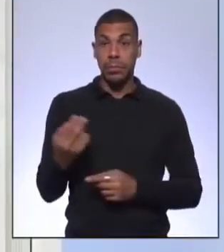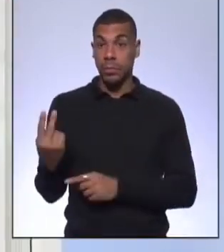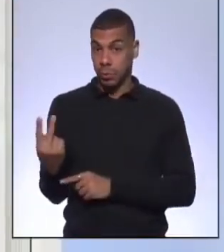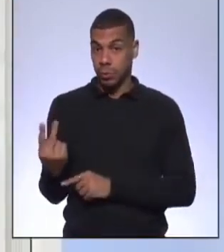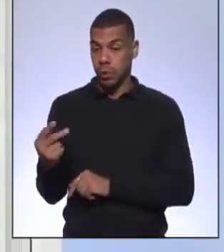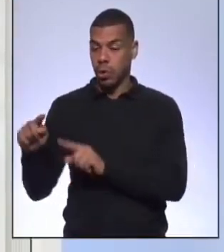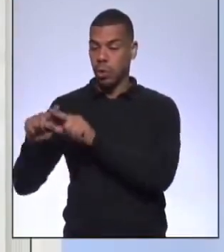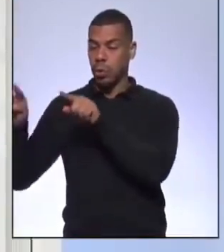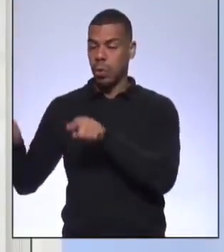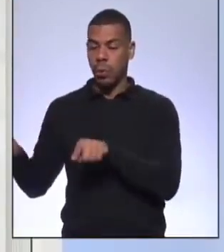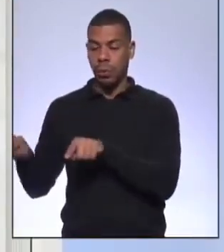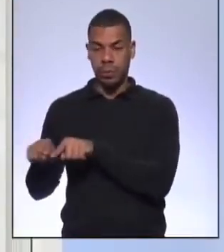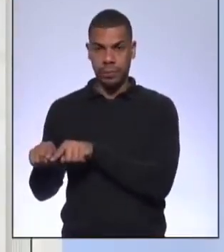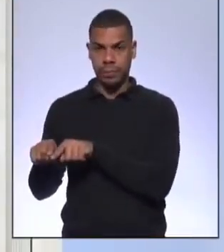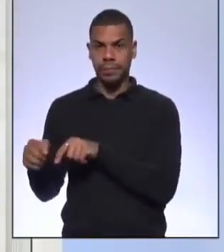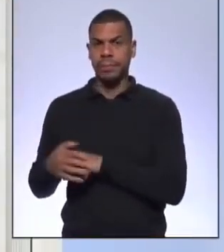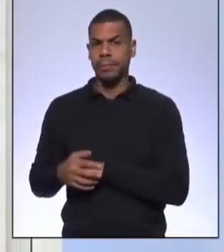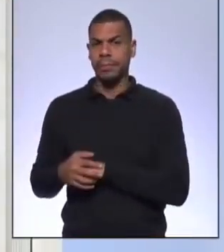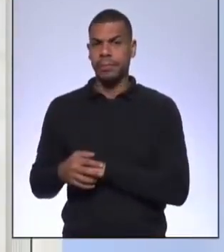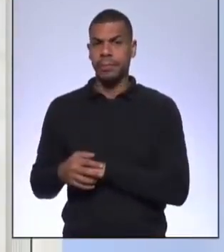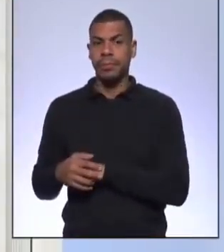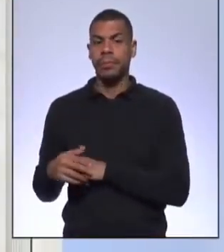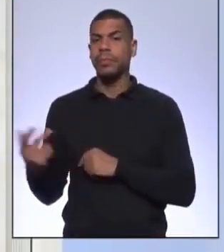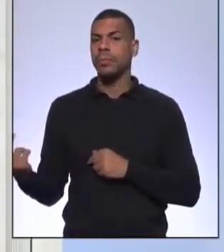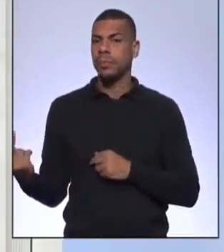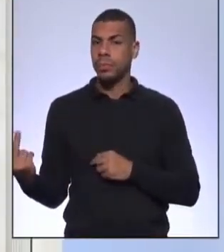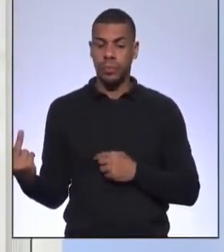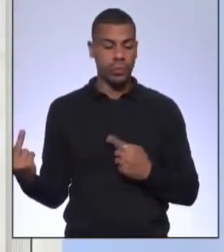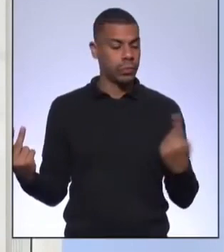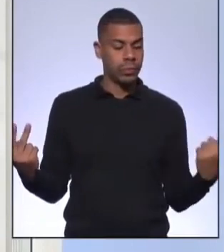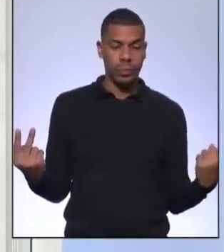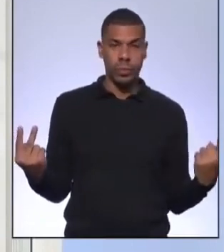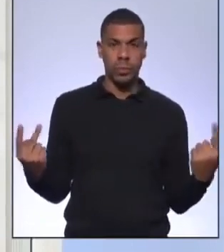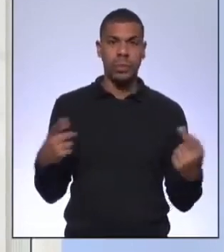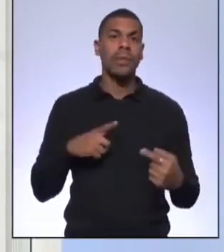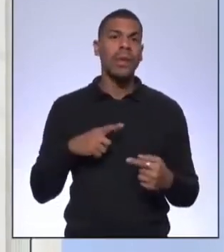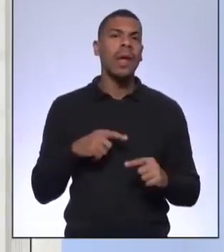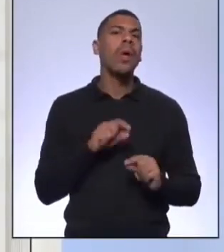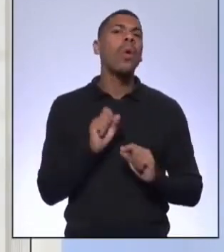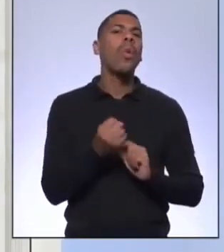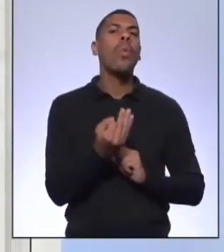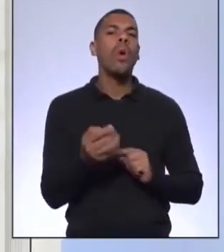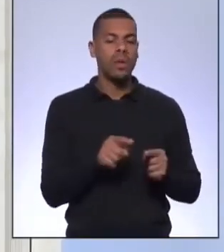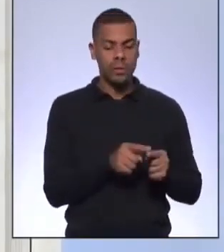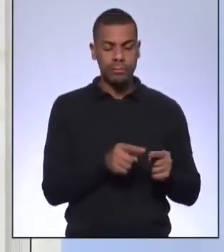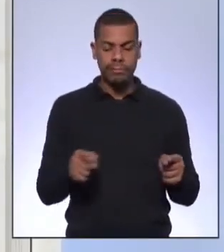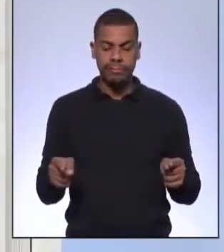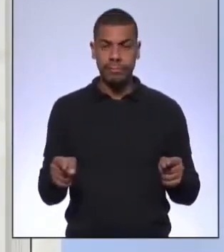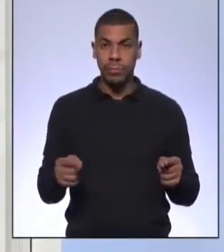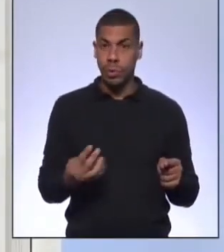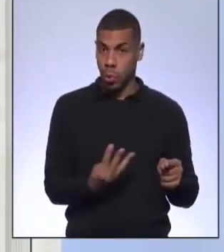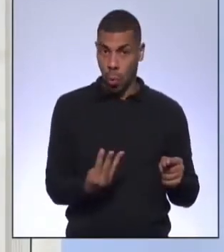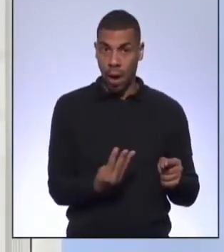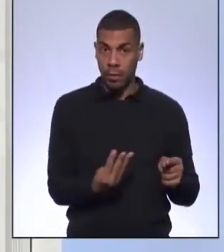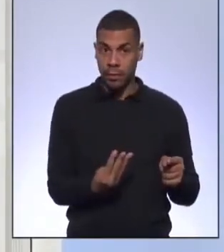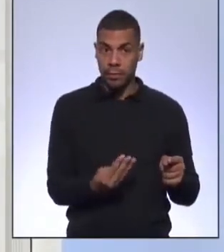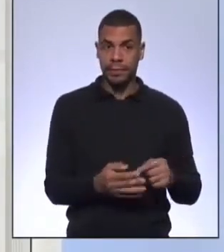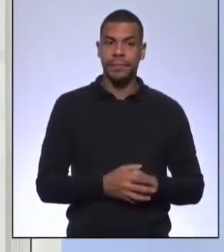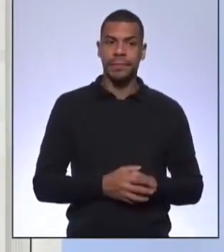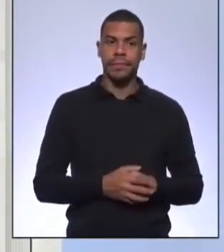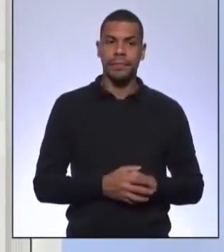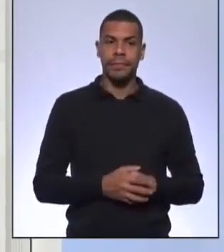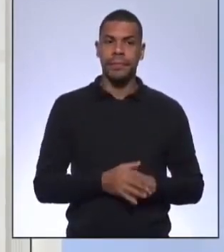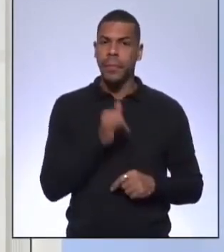figura 2, em relação aos lados, eles têm 4 lados, mas veja que esses lados, eles são o quê? Eles